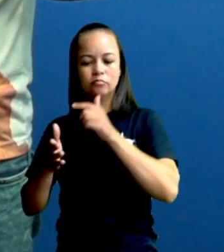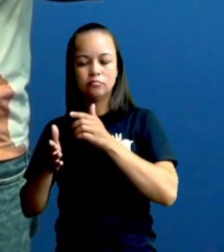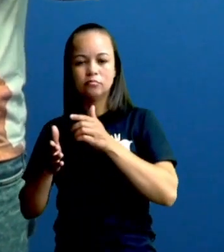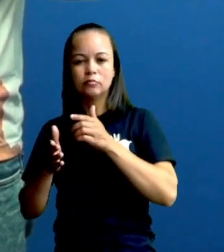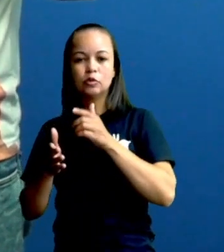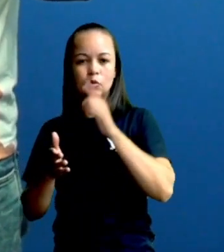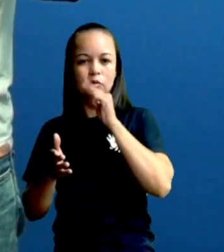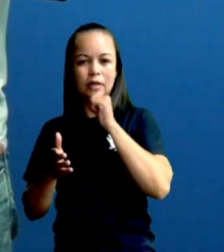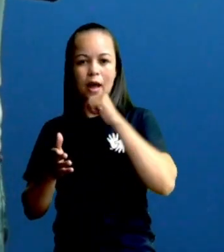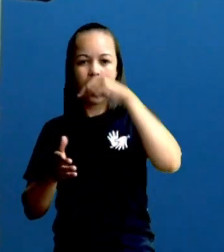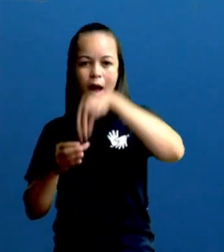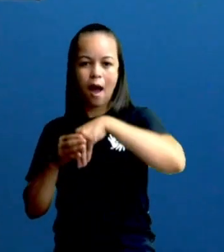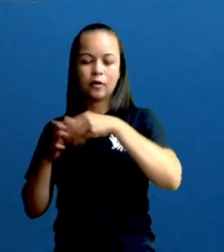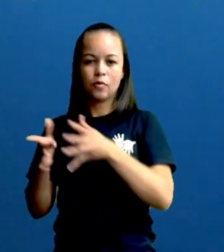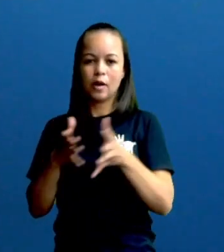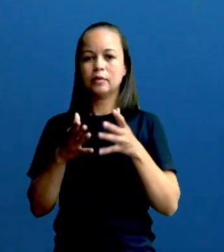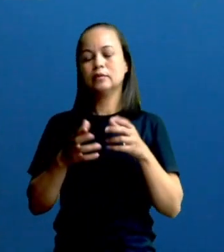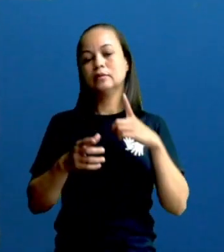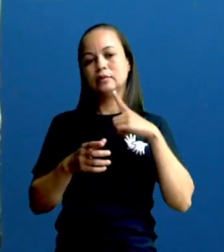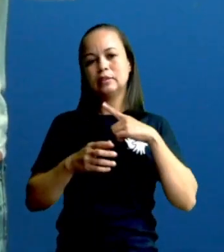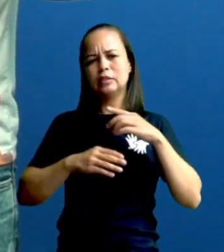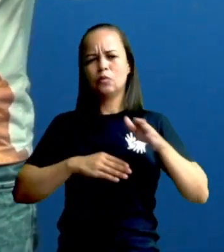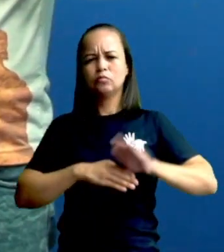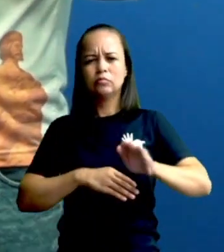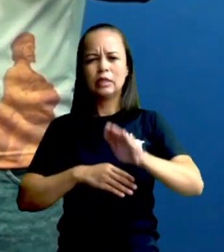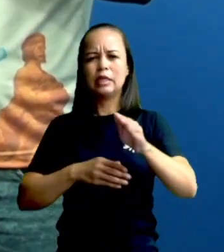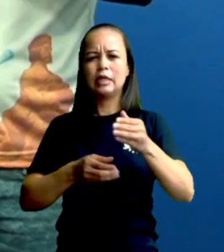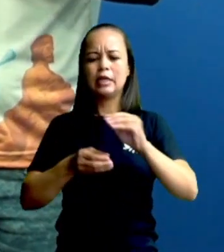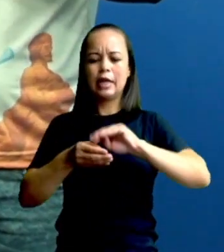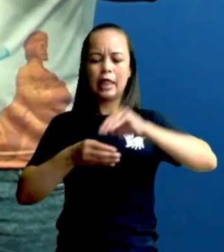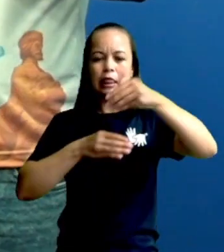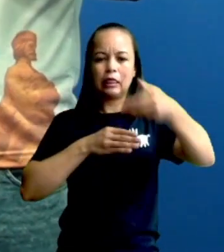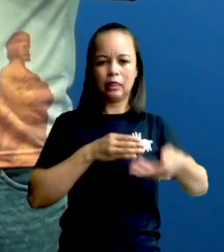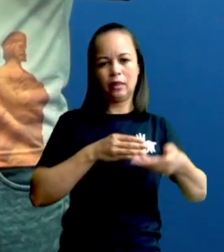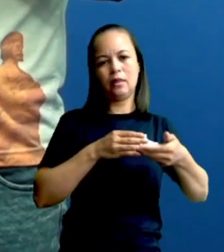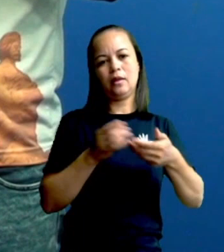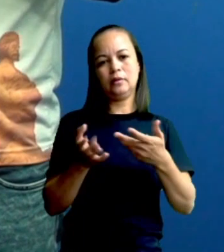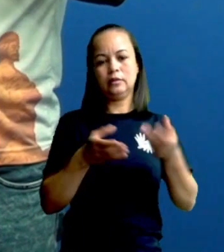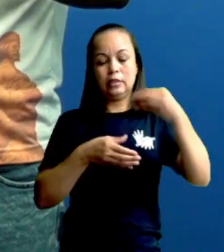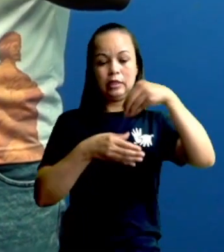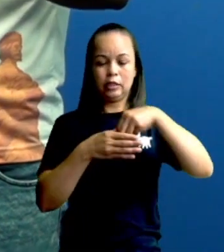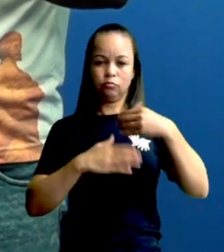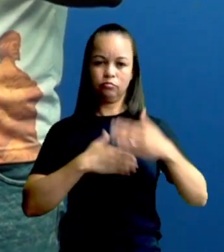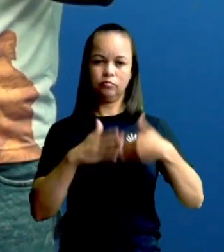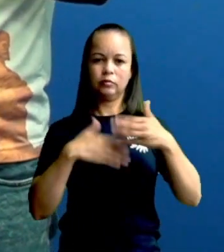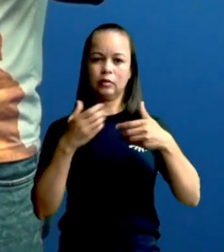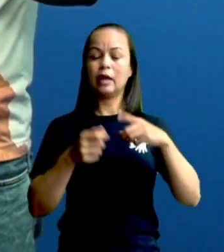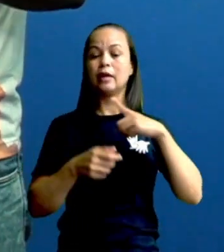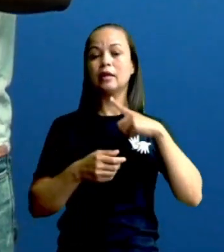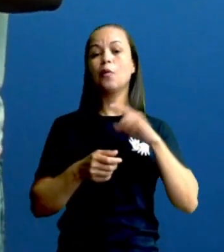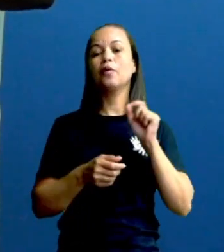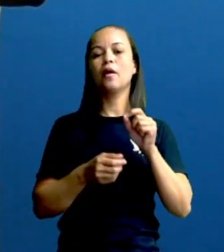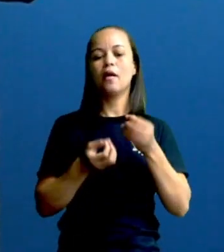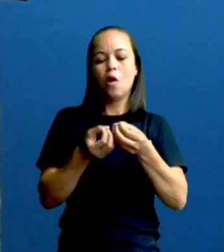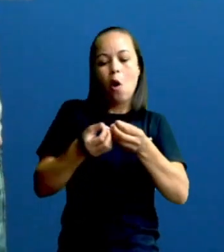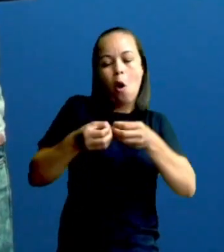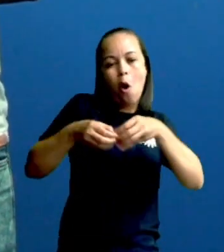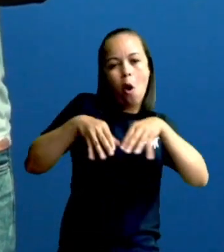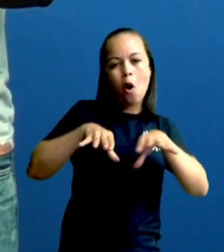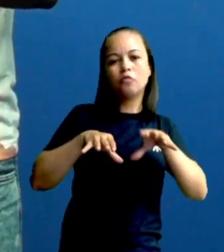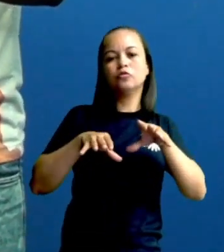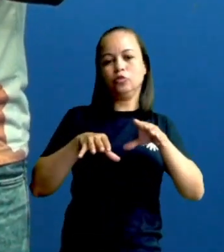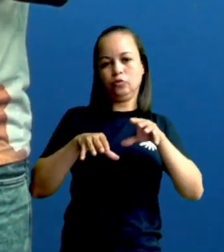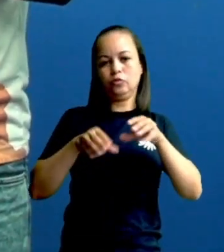répteis possuem uma fecundação interna, né, porque dentro de si poderão evoluir ovos com